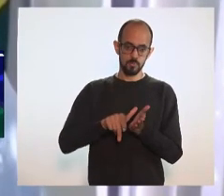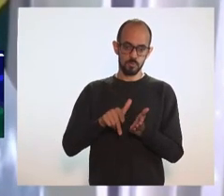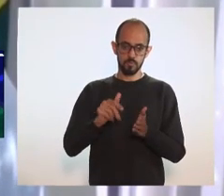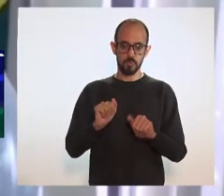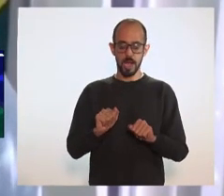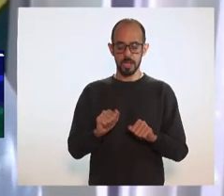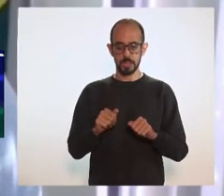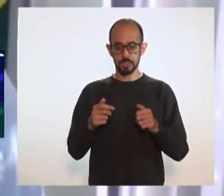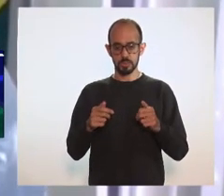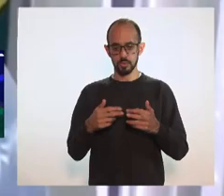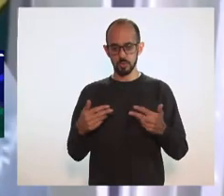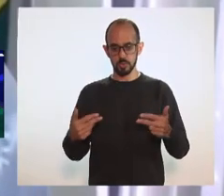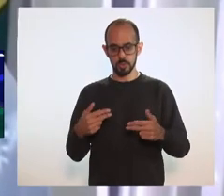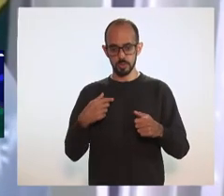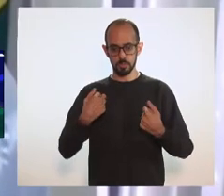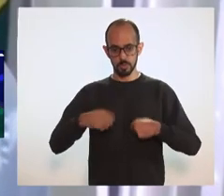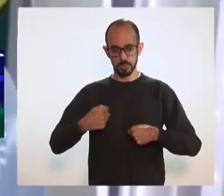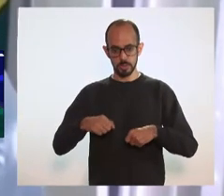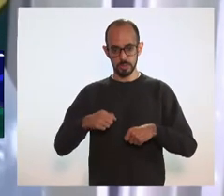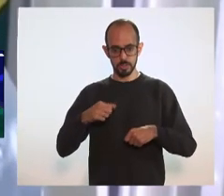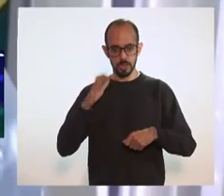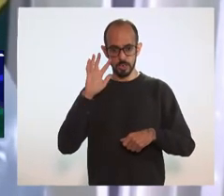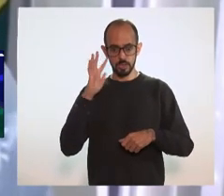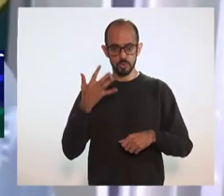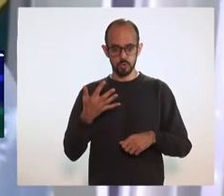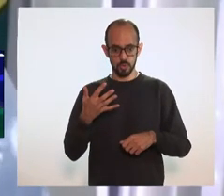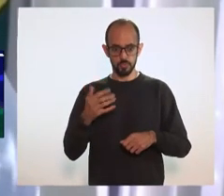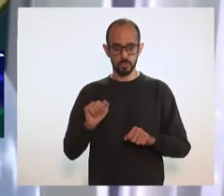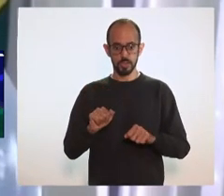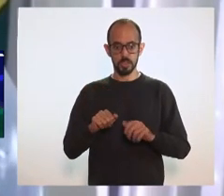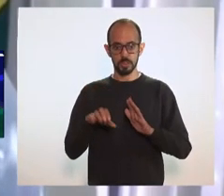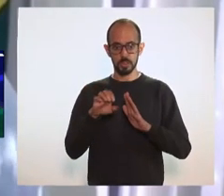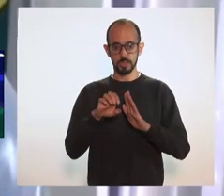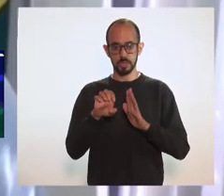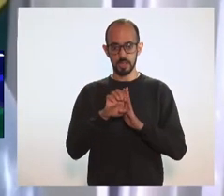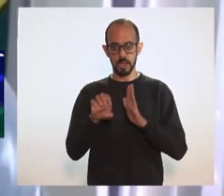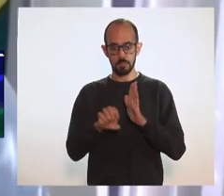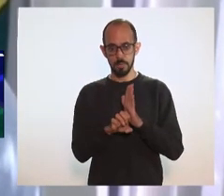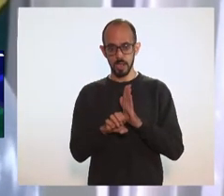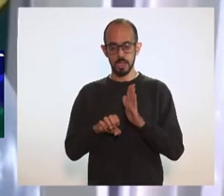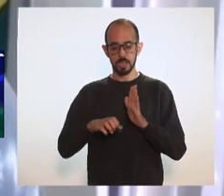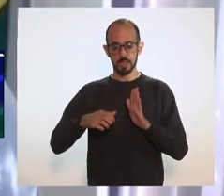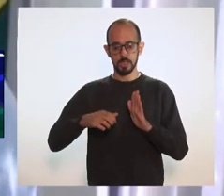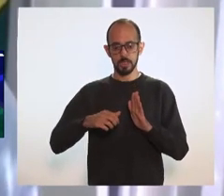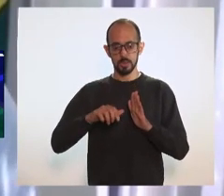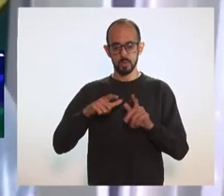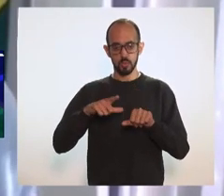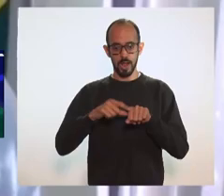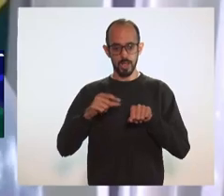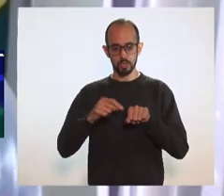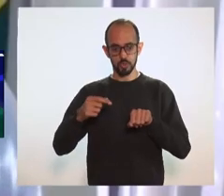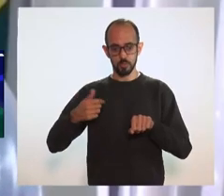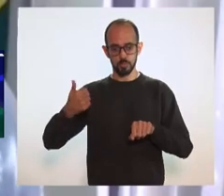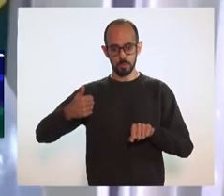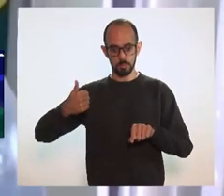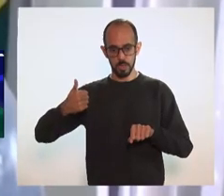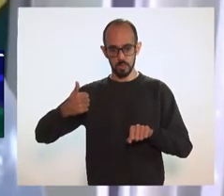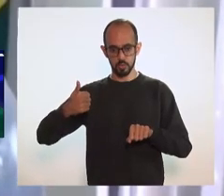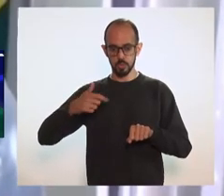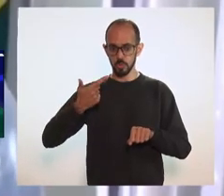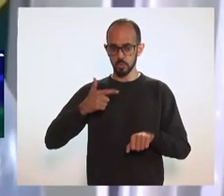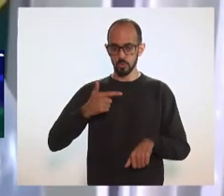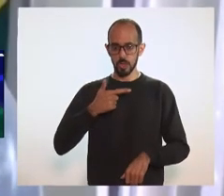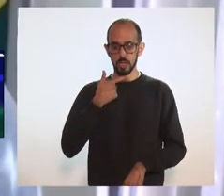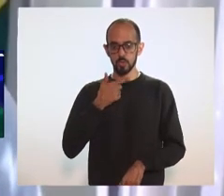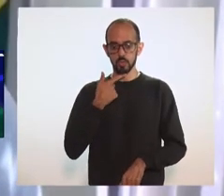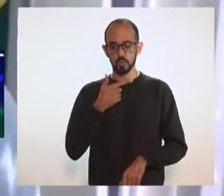que precisam ser resolvidas, não vou repetir, na emenda, no artigo 1º, incisos que se repetem, então, sem dúvida, há uma revisão geral a